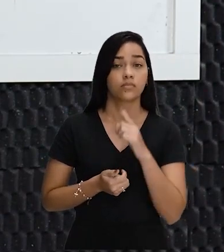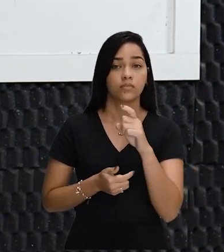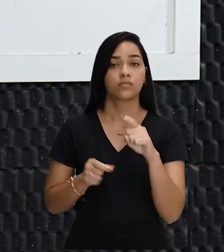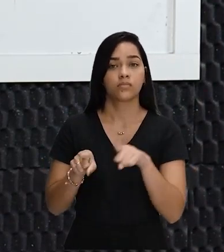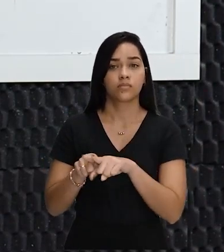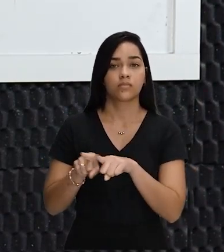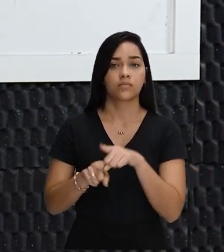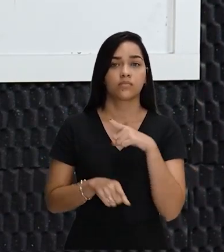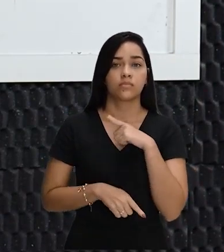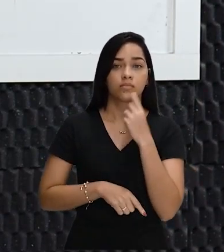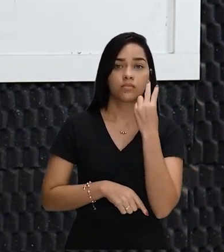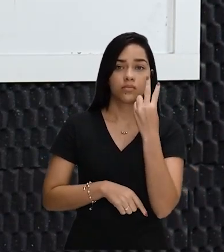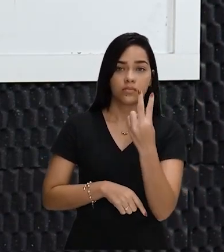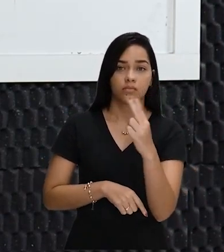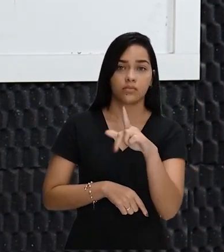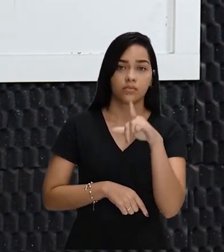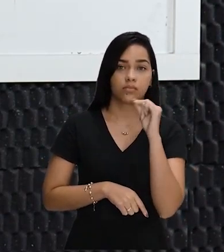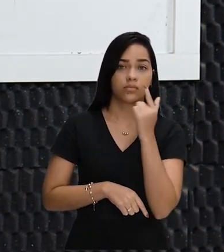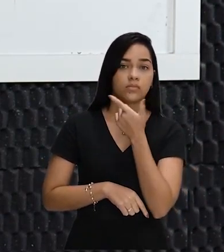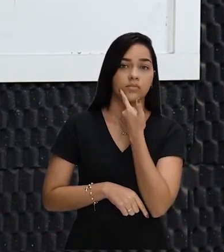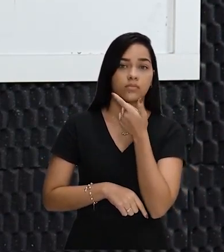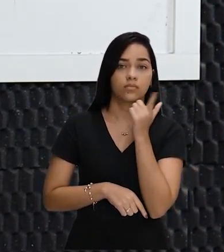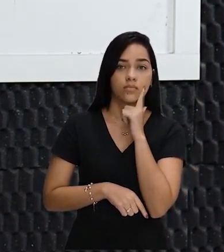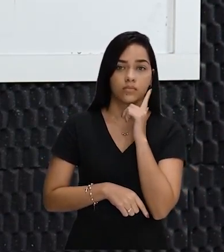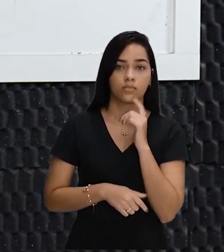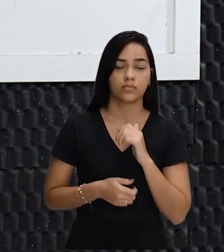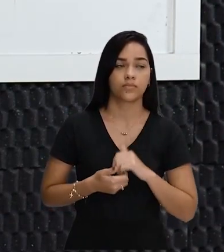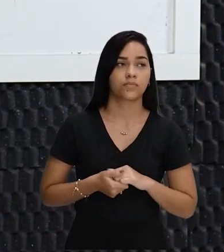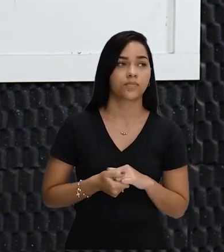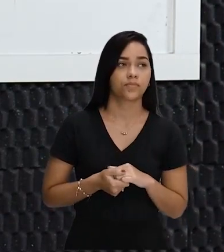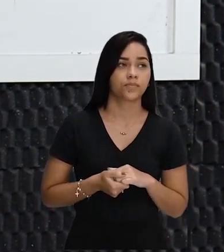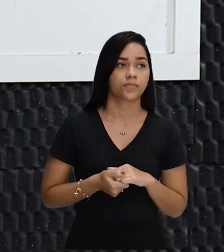também tem duas opções de sobremesa